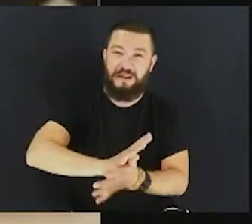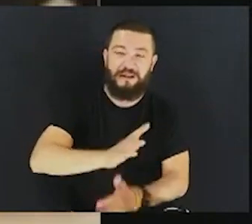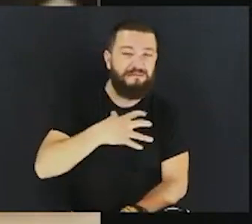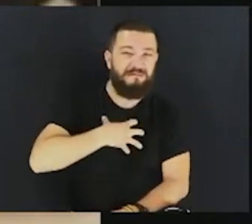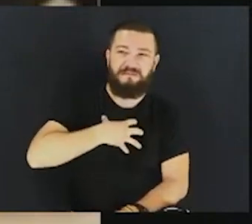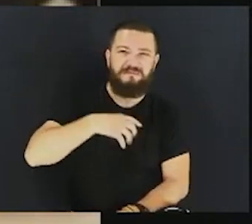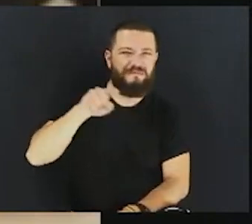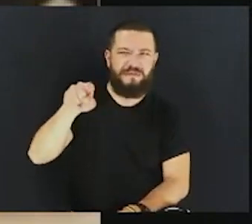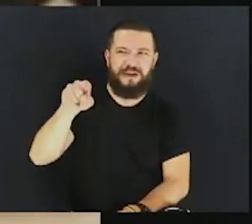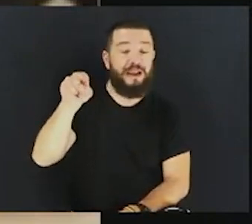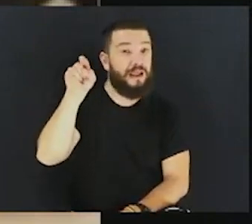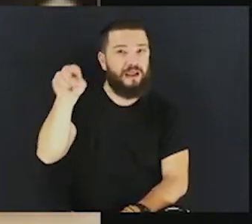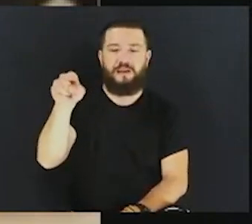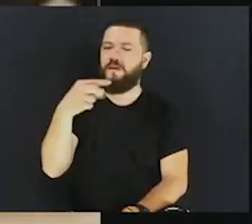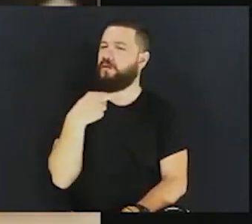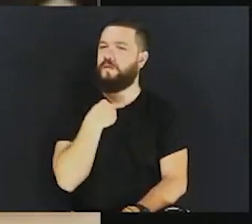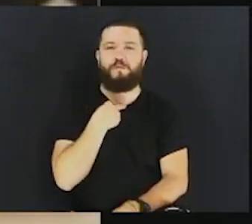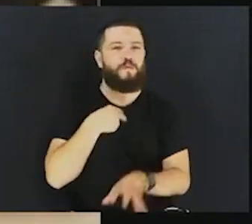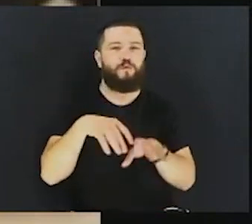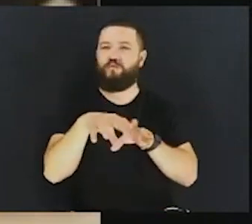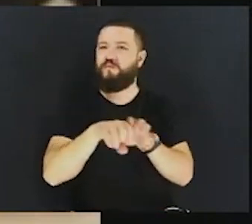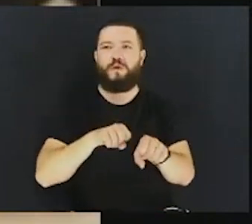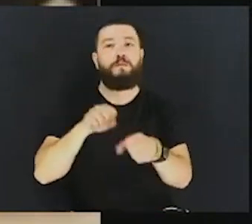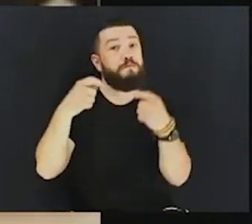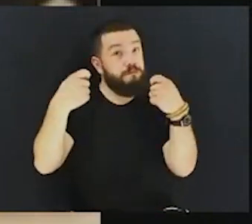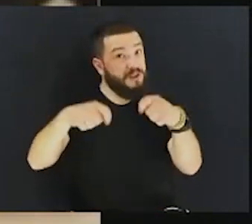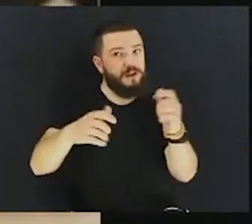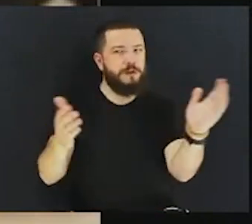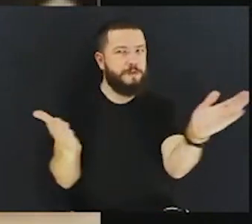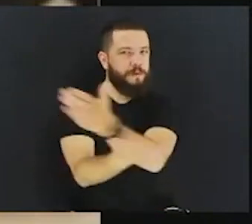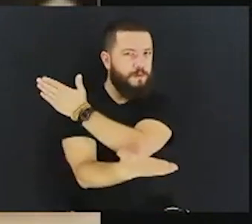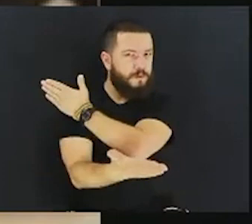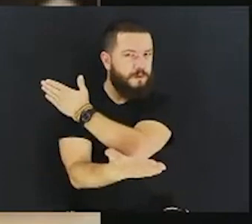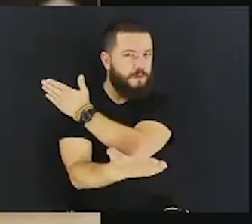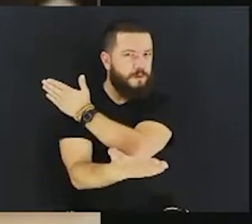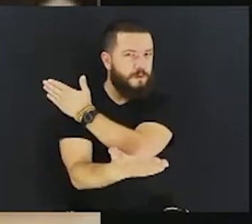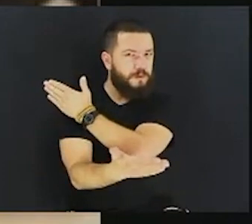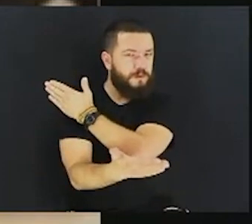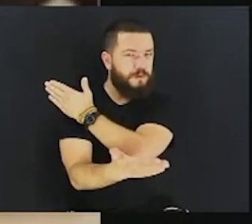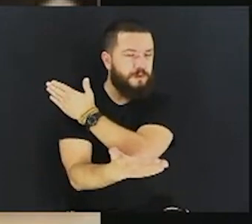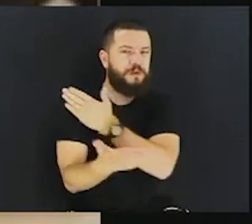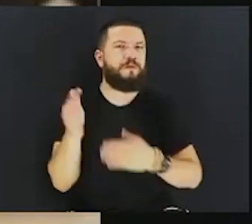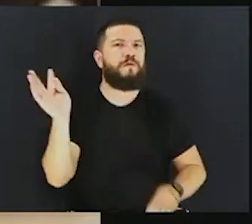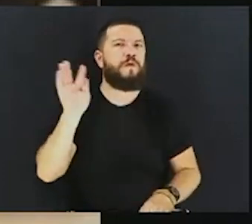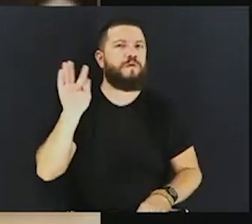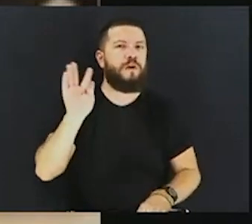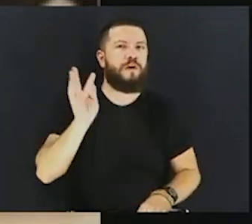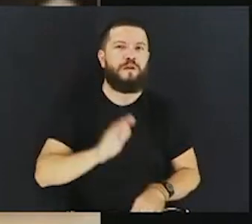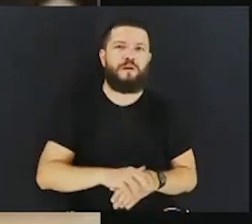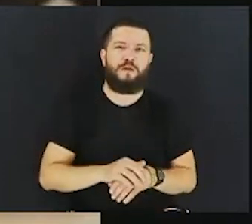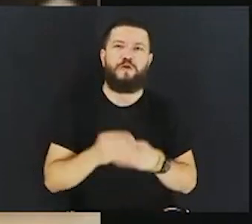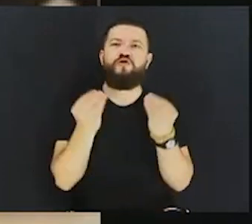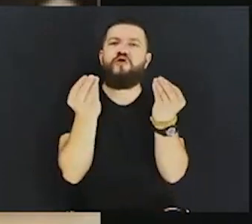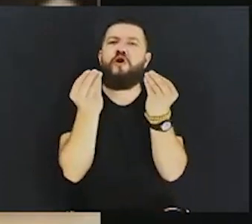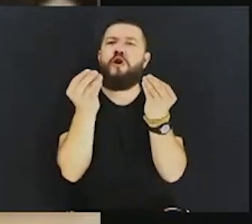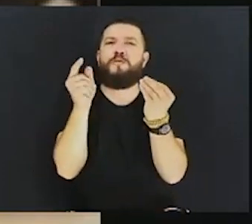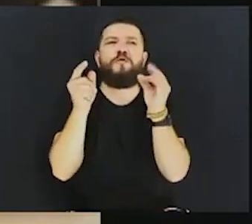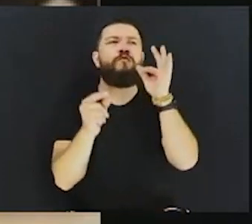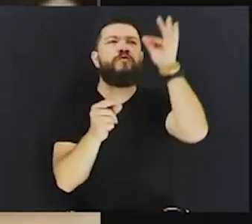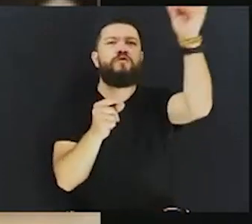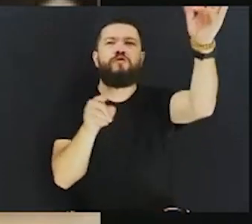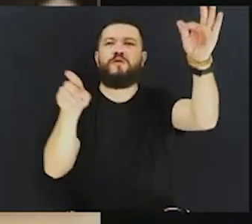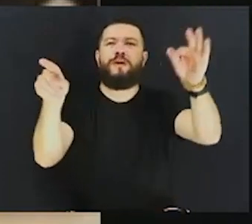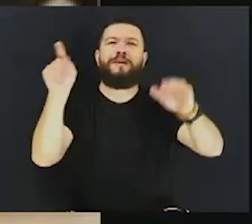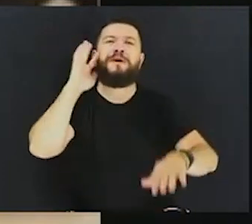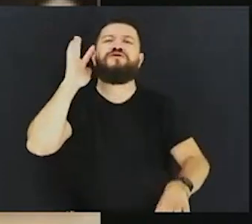formar. Eles têm que ser expulsos da faculdade, porque eles vão atender pacientes, homens e mulheres. Imaginem eles atendendo mulheres